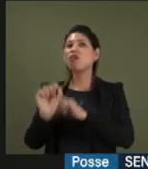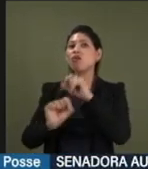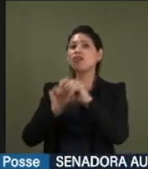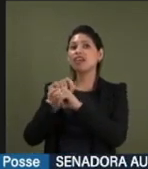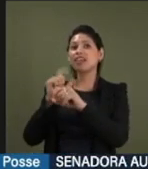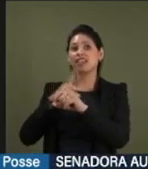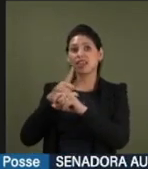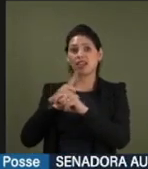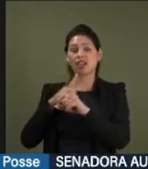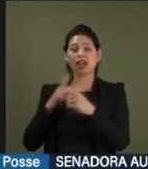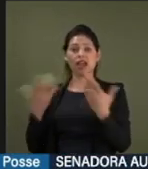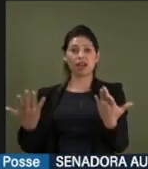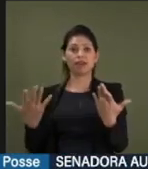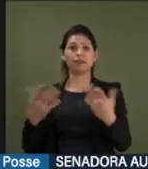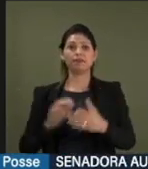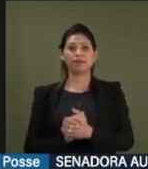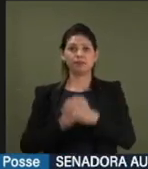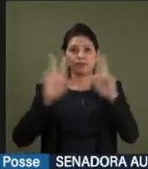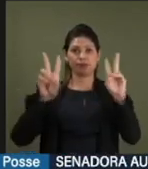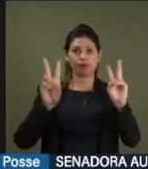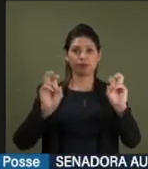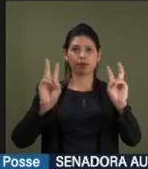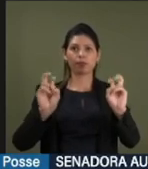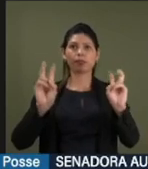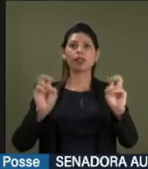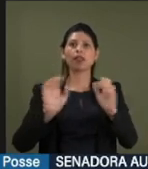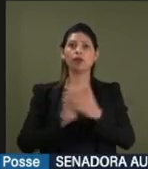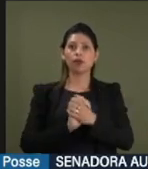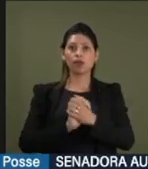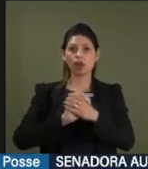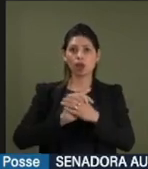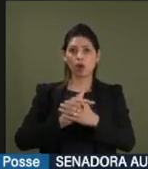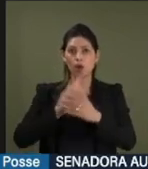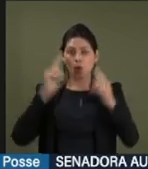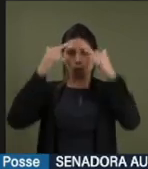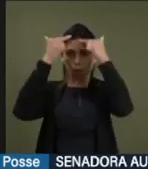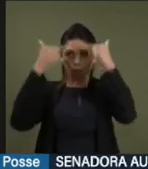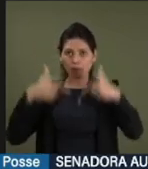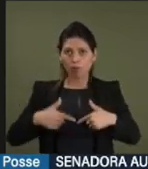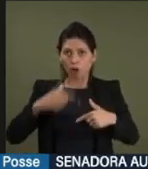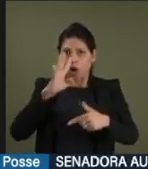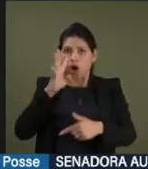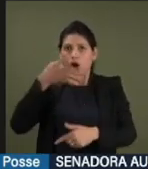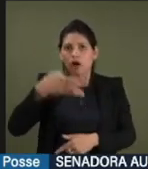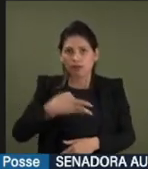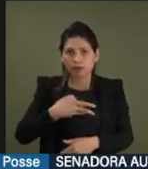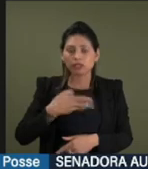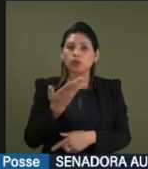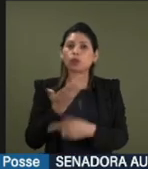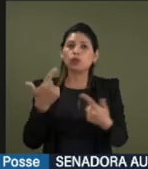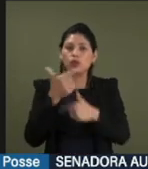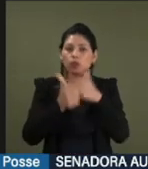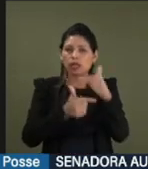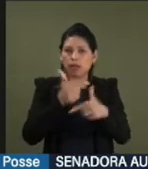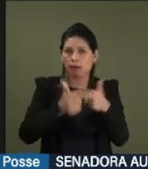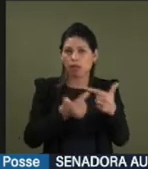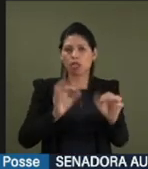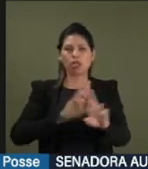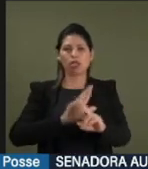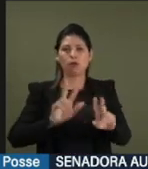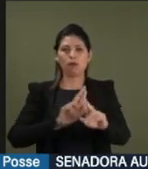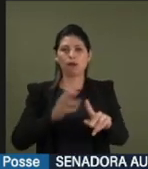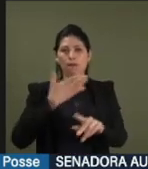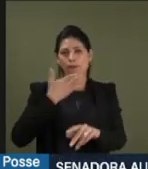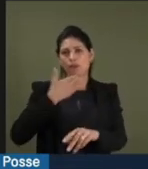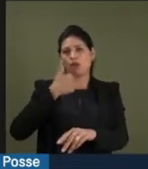desse retrocesso. Abro aspas. O foro é uma prerrogativa do cargo e não um privilégio pessoal. Por